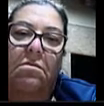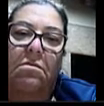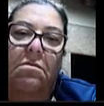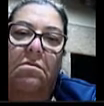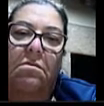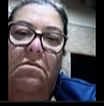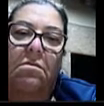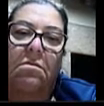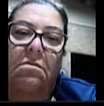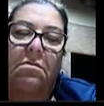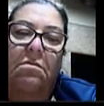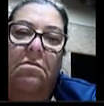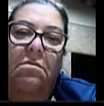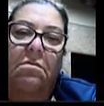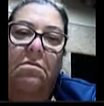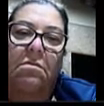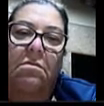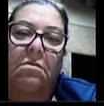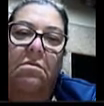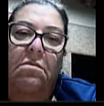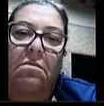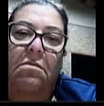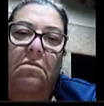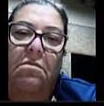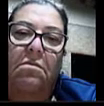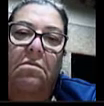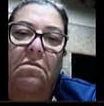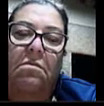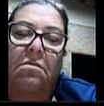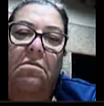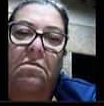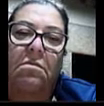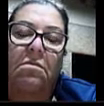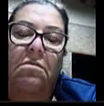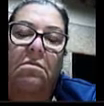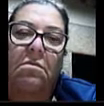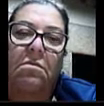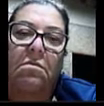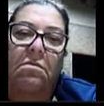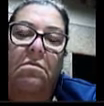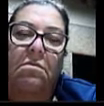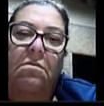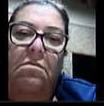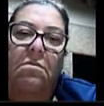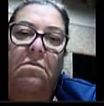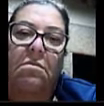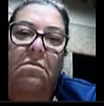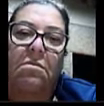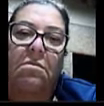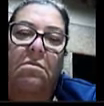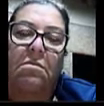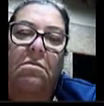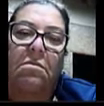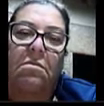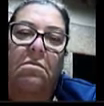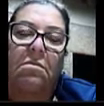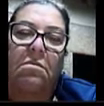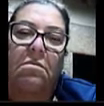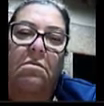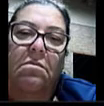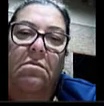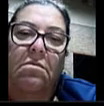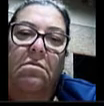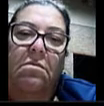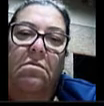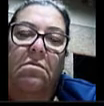Meu mestrado era com crianças com dislexia, comparando o exame de neuroimagem e avaliação neuropsicológica com